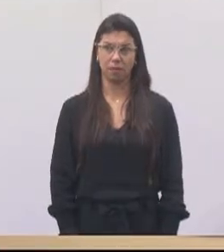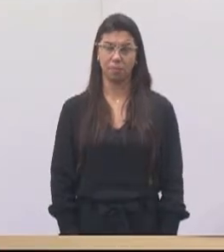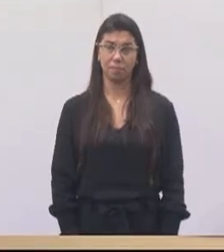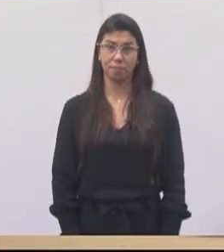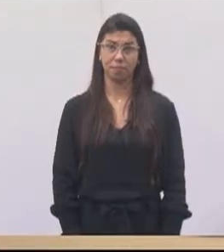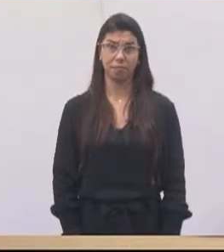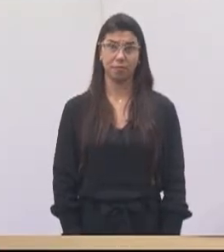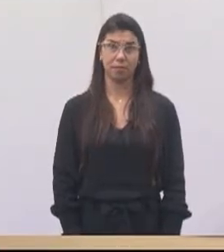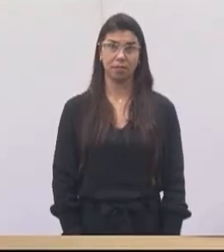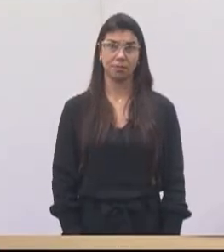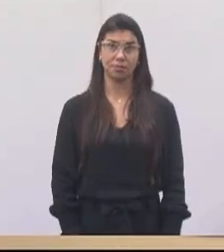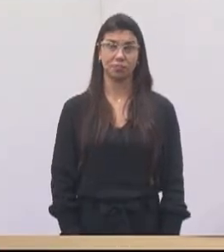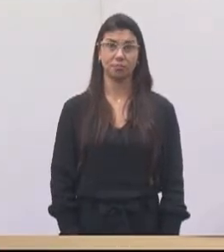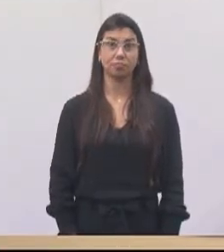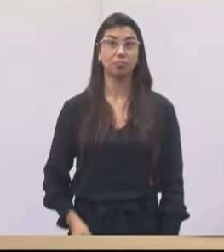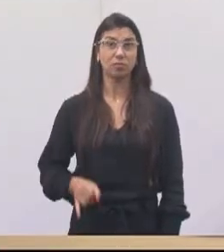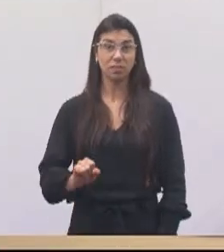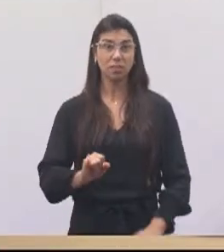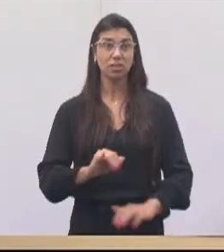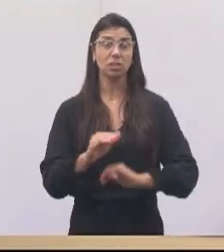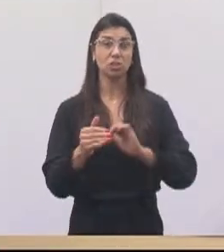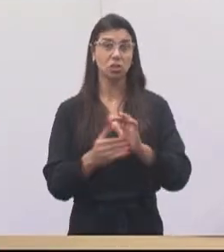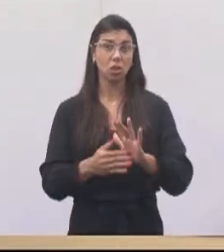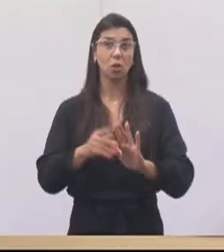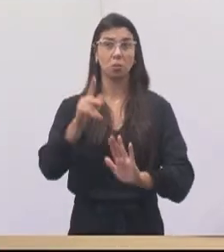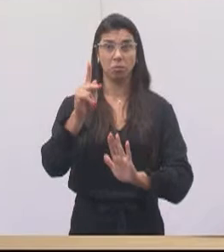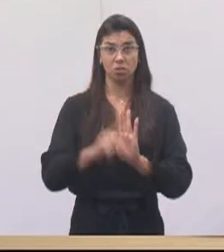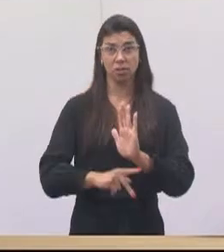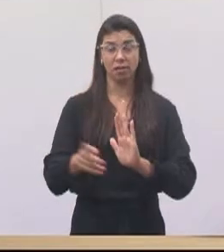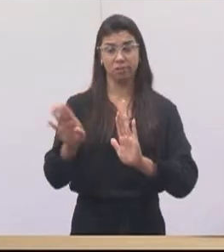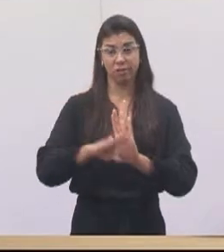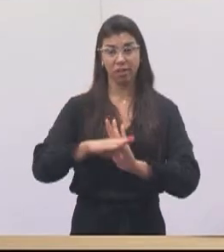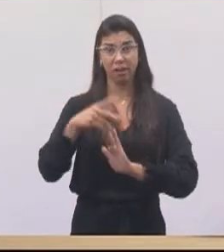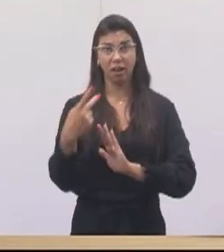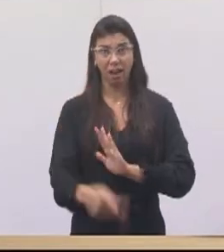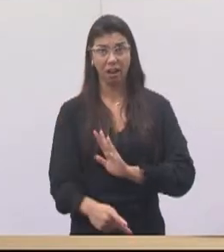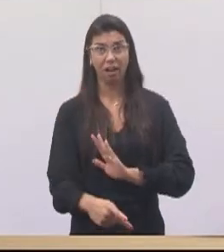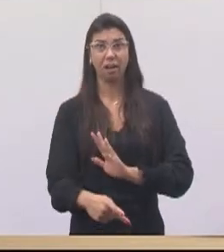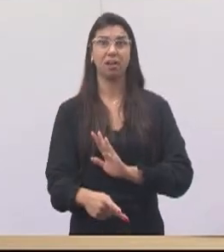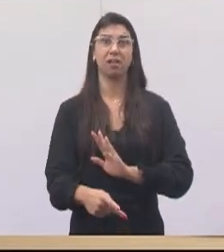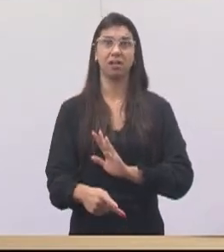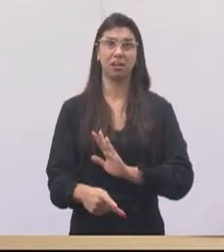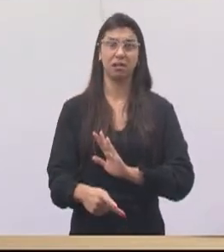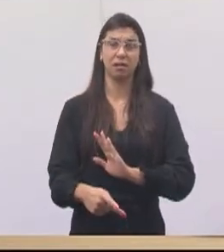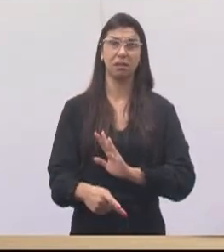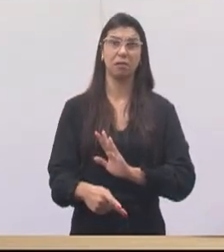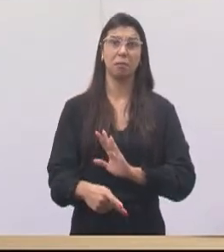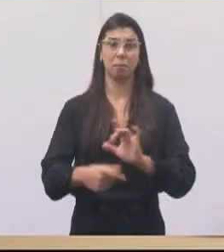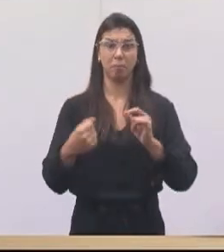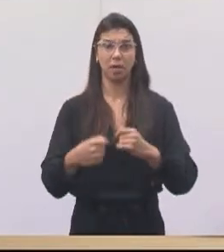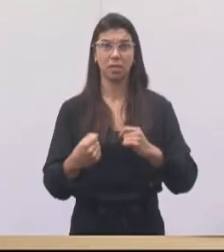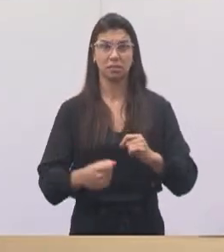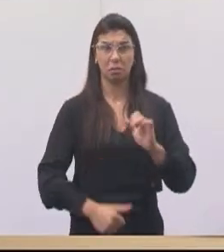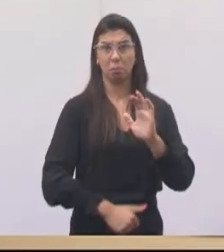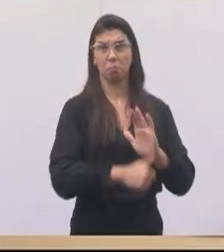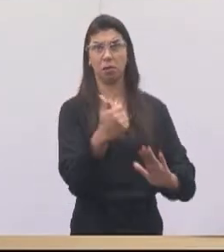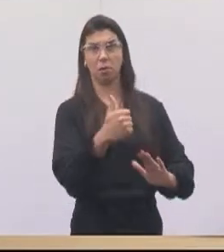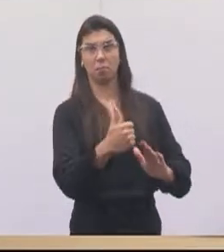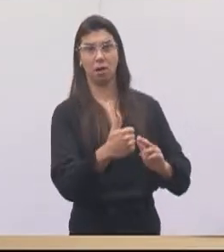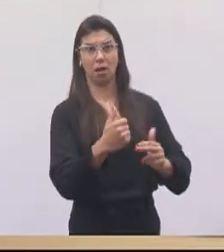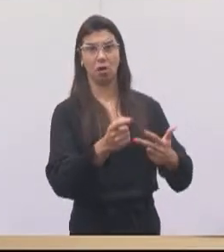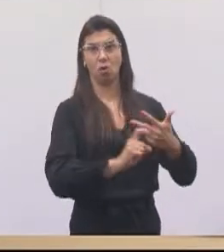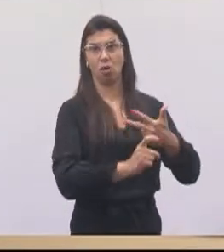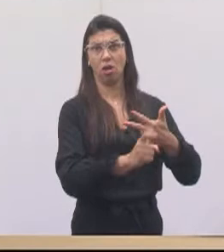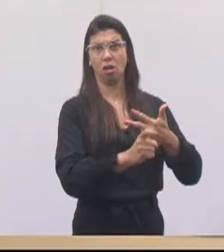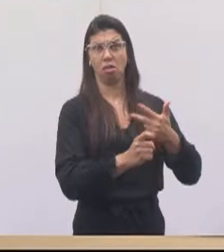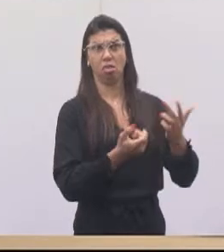Agora, se todo projeto que chega a essa casa é submetido primeiro ao executivo, para